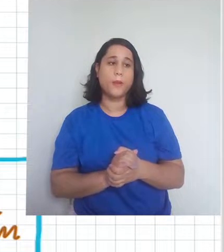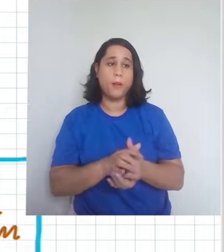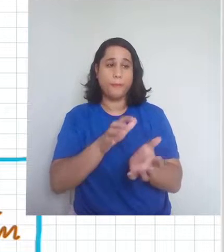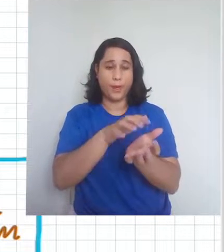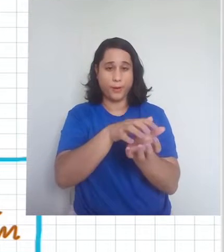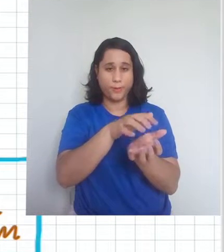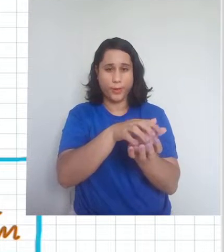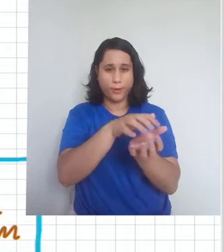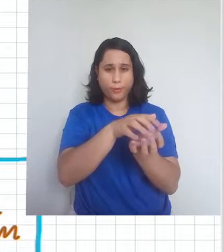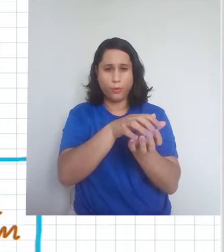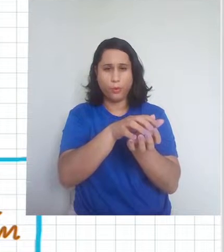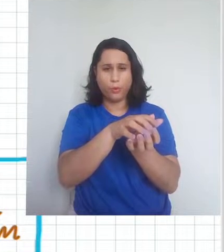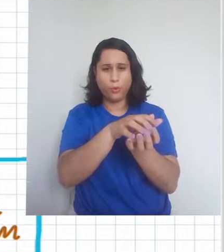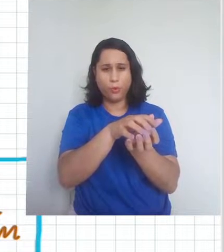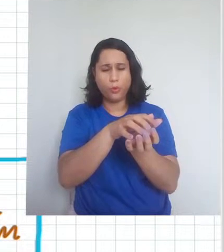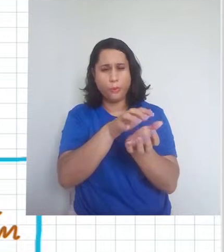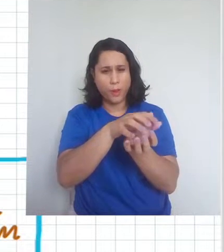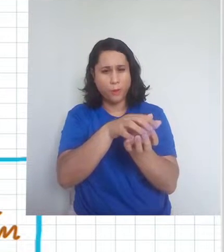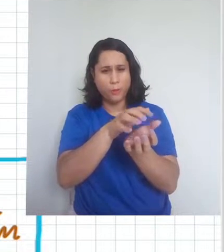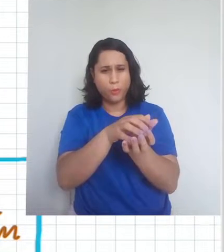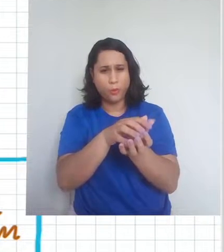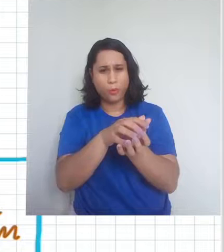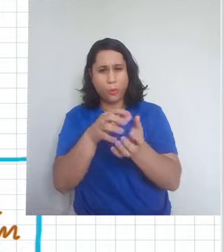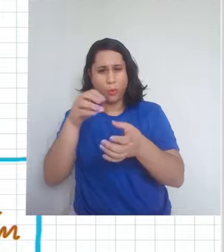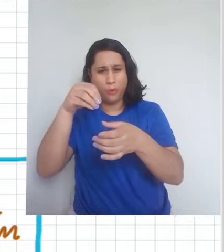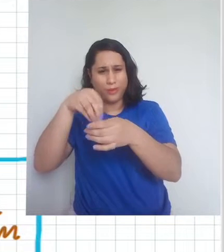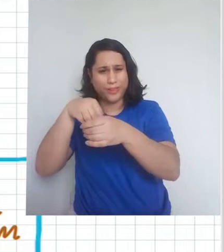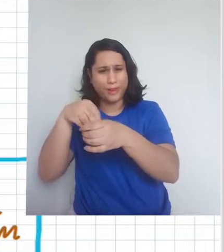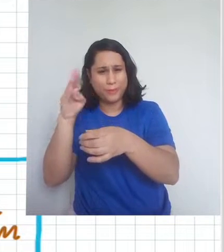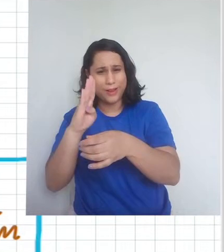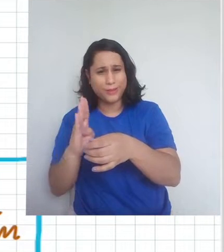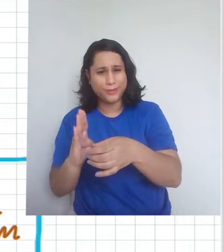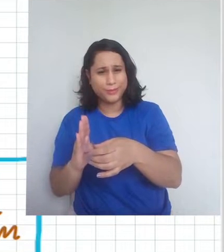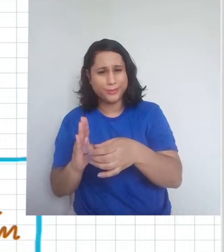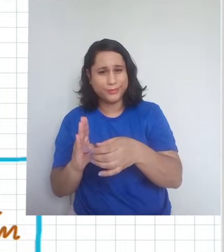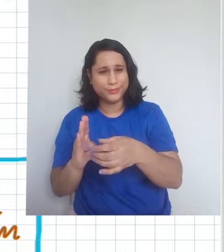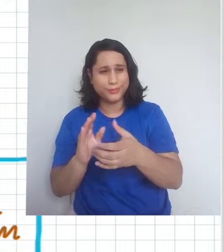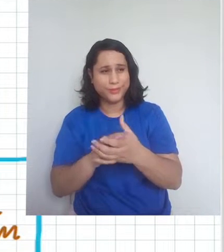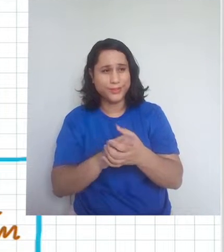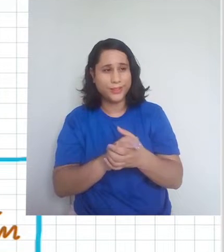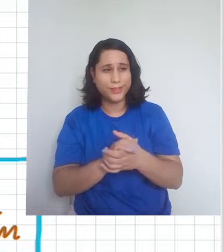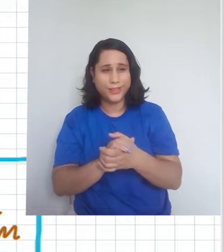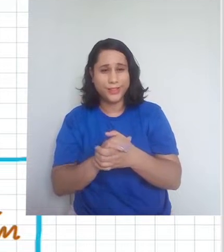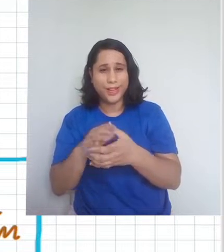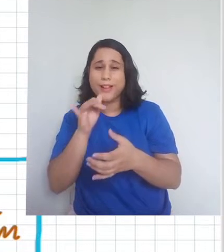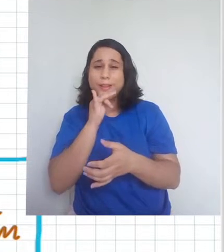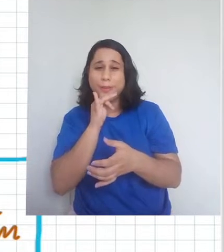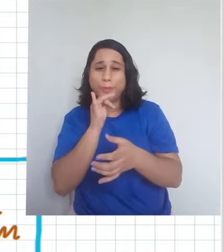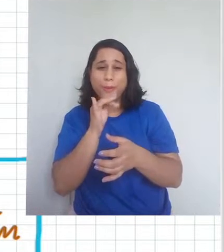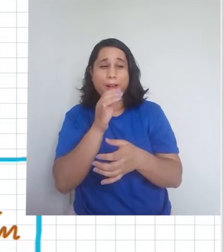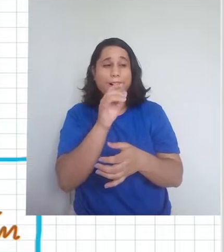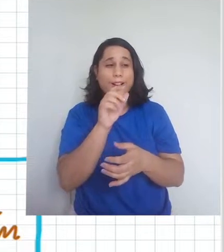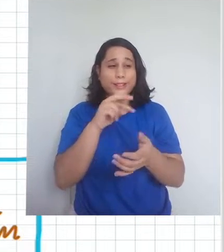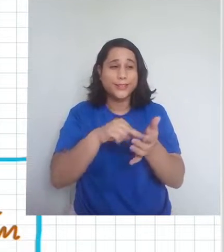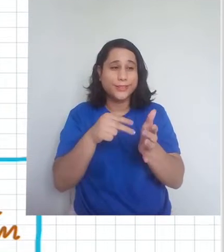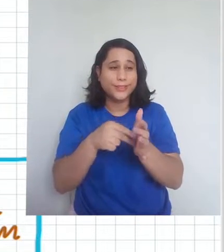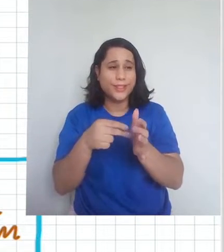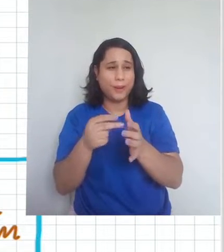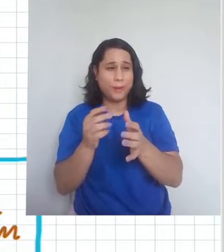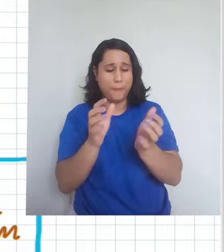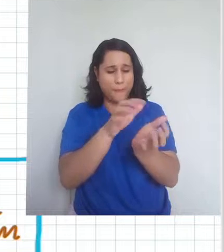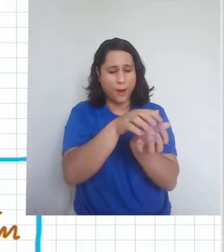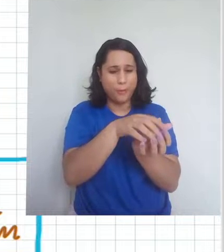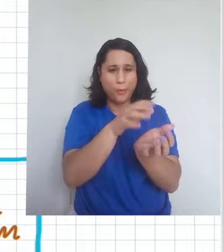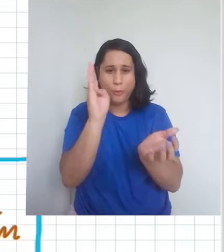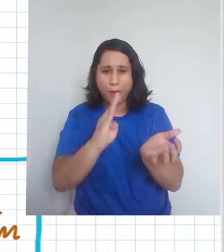Pernambuco contém Brasil? Sim ou não? Não, não contém. Então, o símbolo que vocês utilizariam seriam